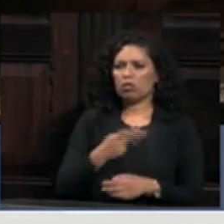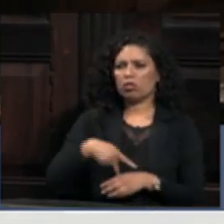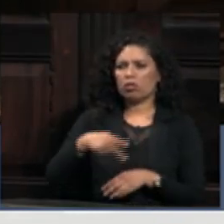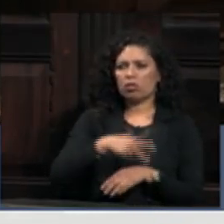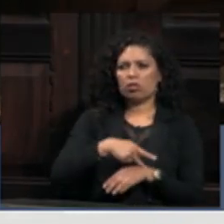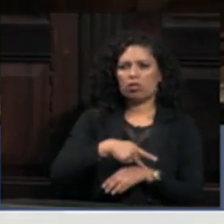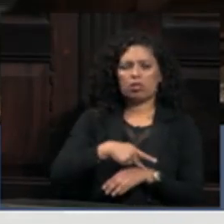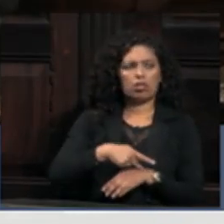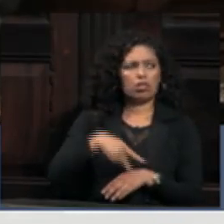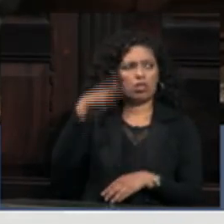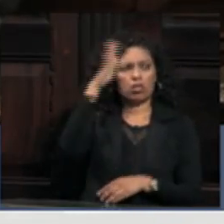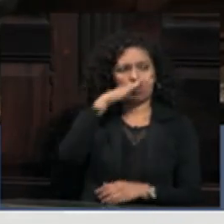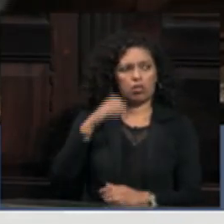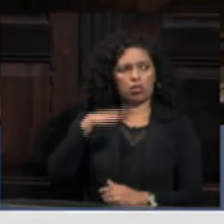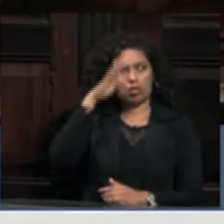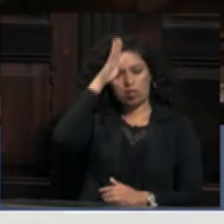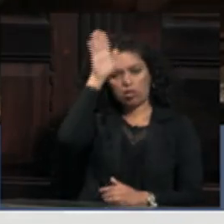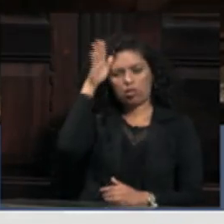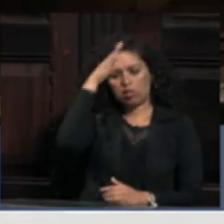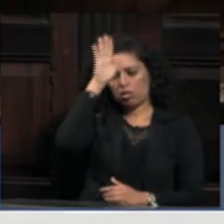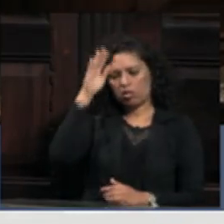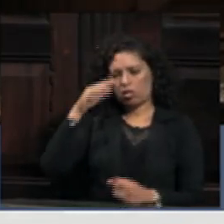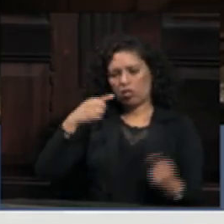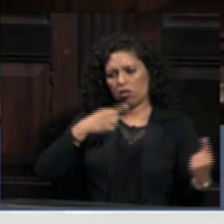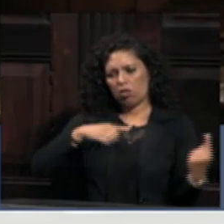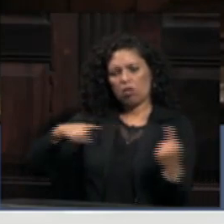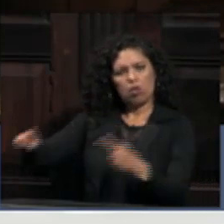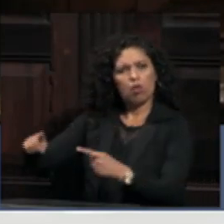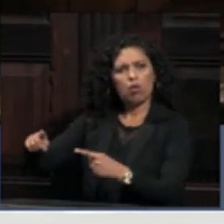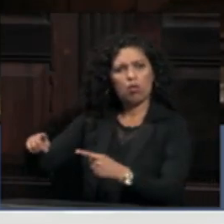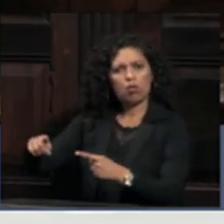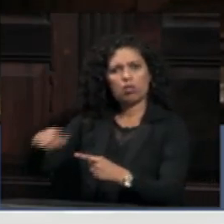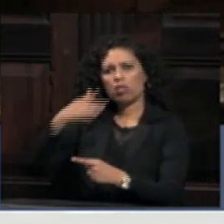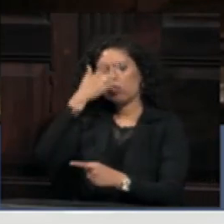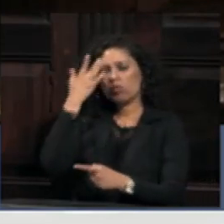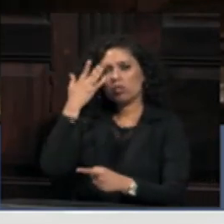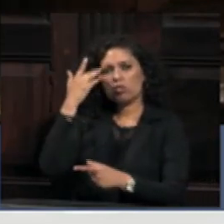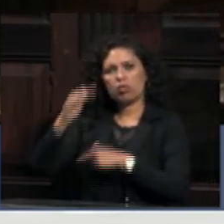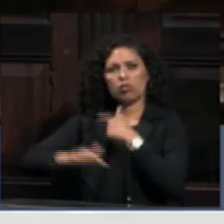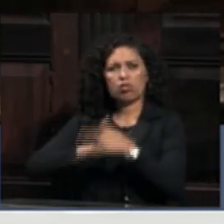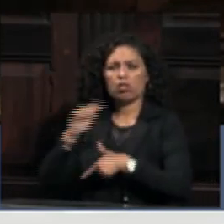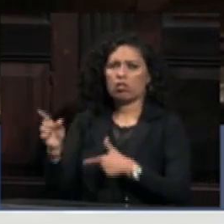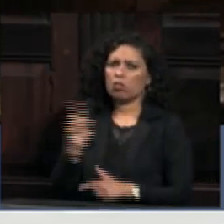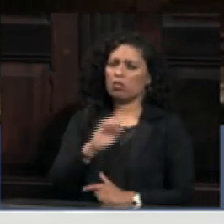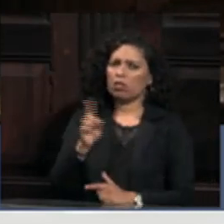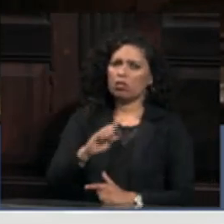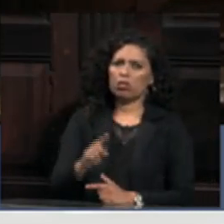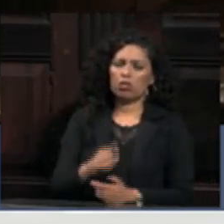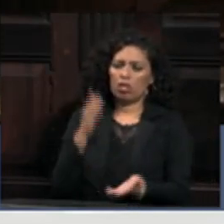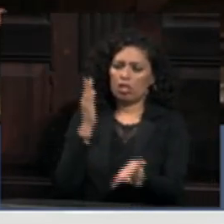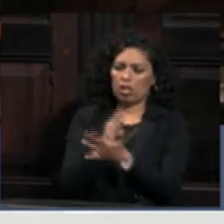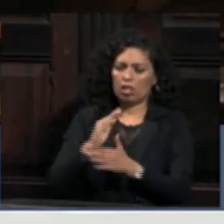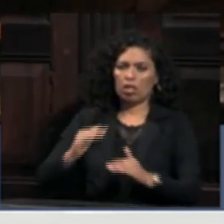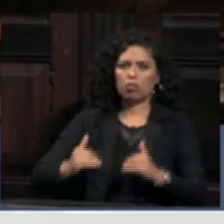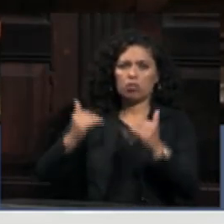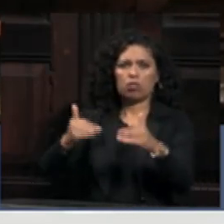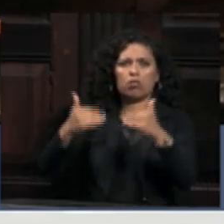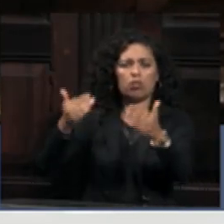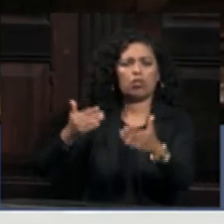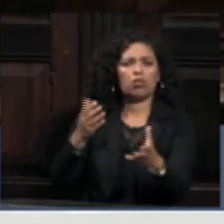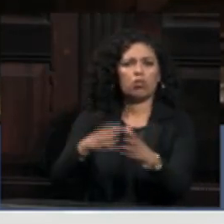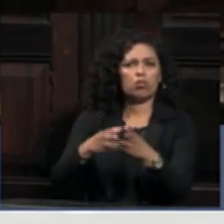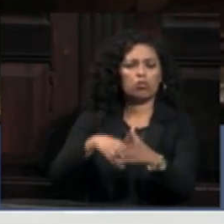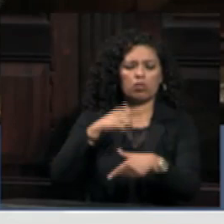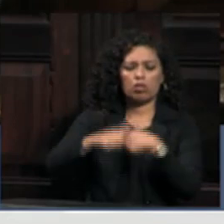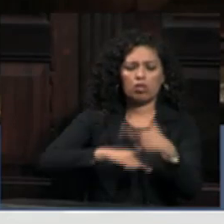vá apunhalar dessa maneira a classe trabalhadora, acabando com o Ministério do Trabalho. Será uma contradição.